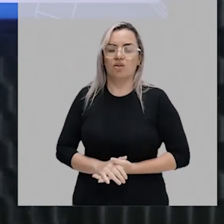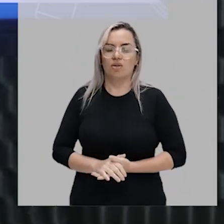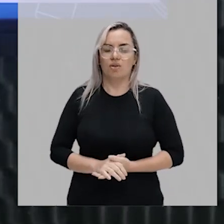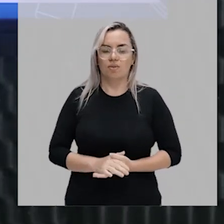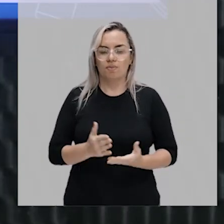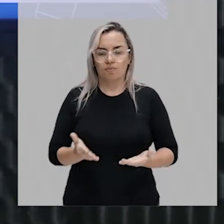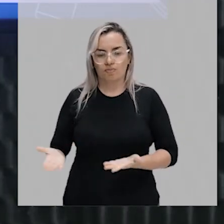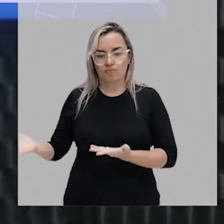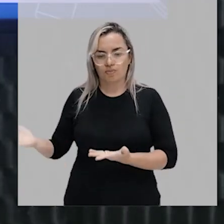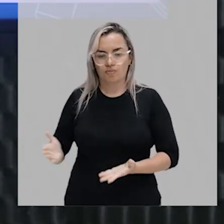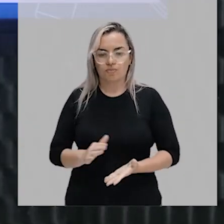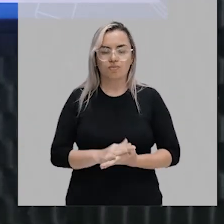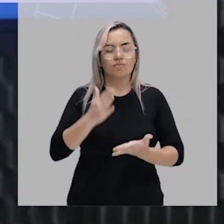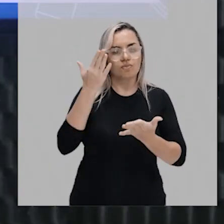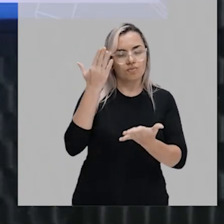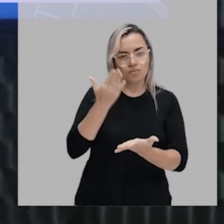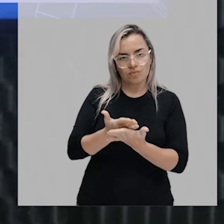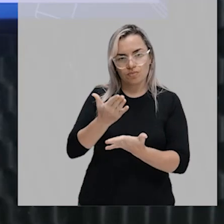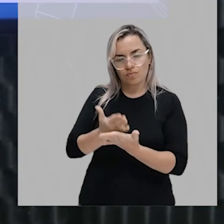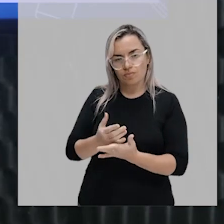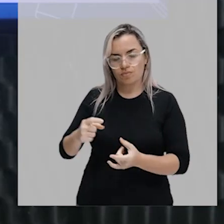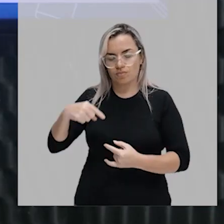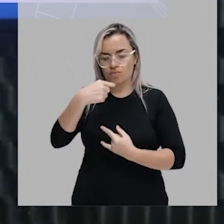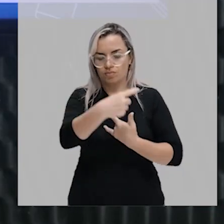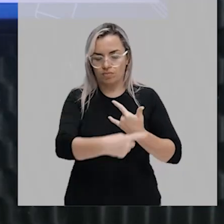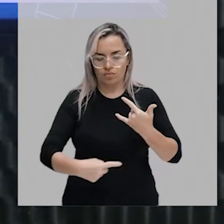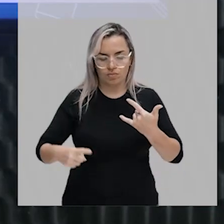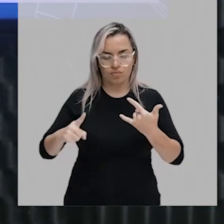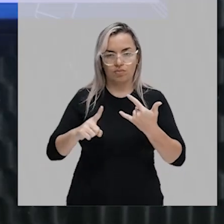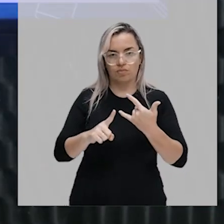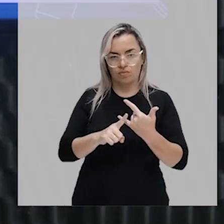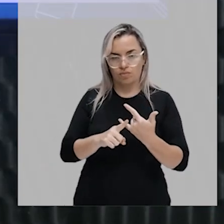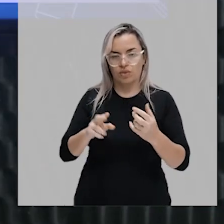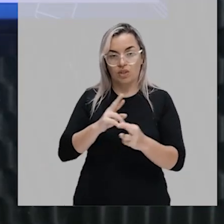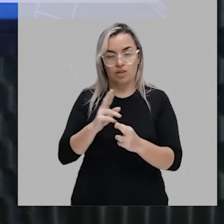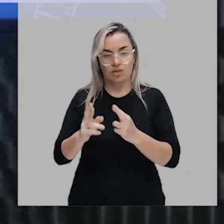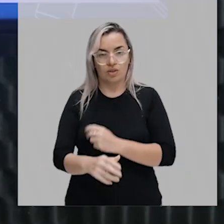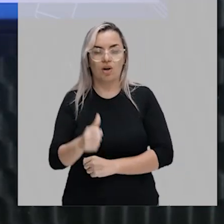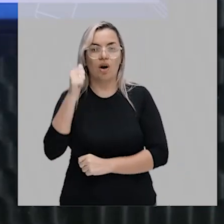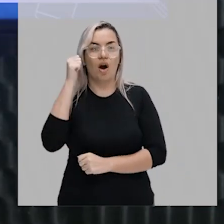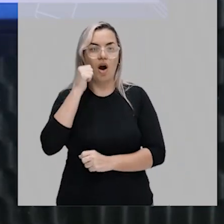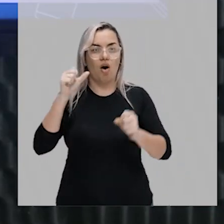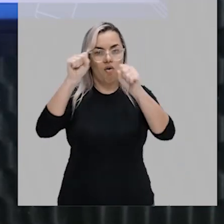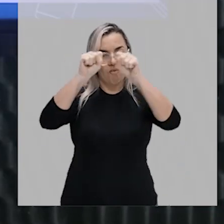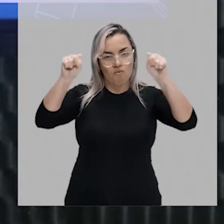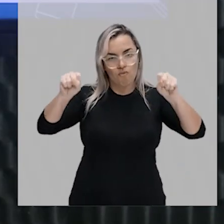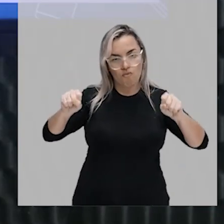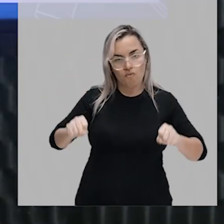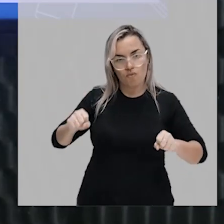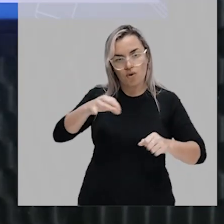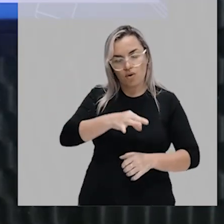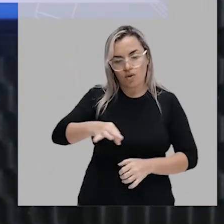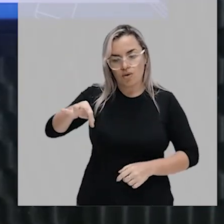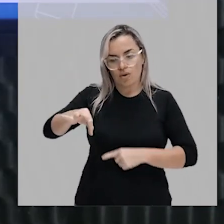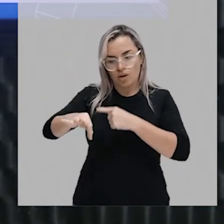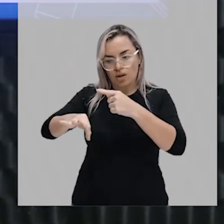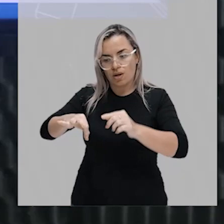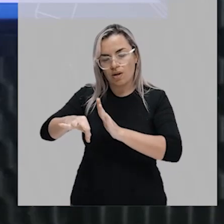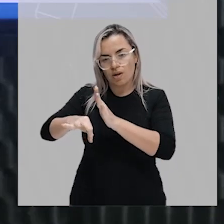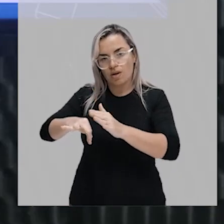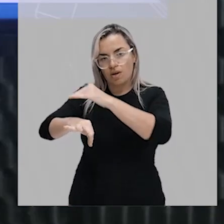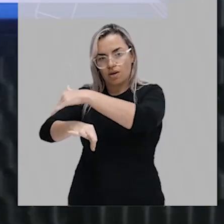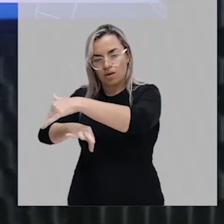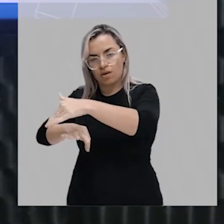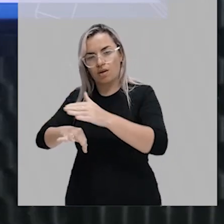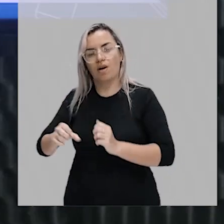feminino é importante para isso, ok? Então, numa sociedade democrática, espera-se que a escolha desses